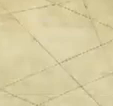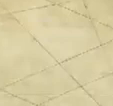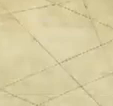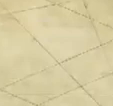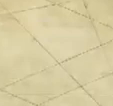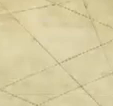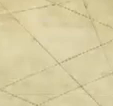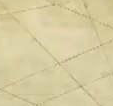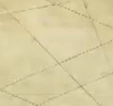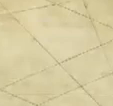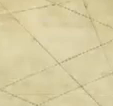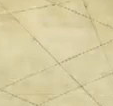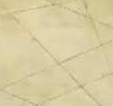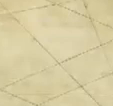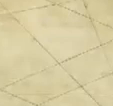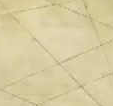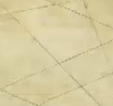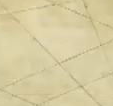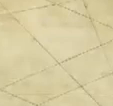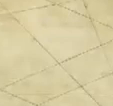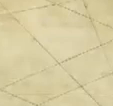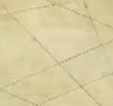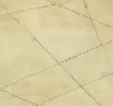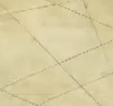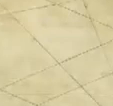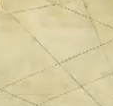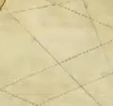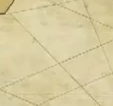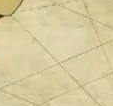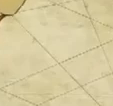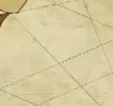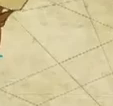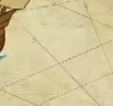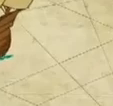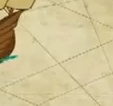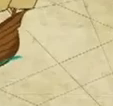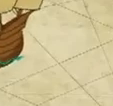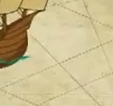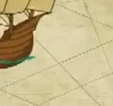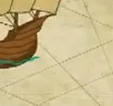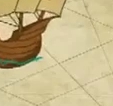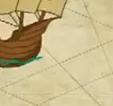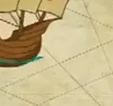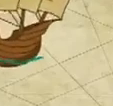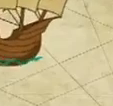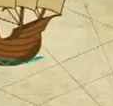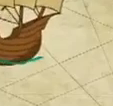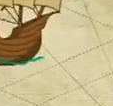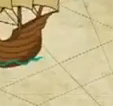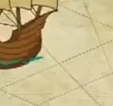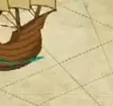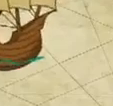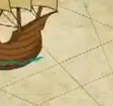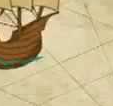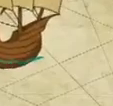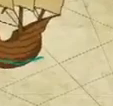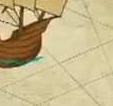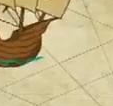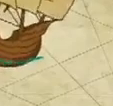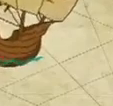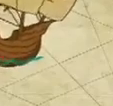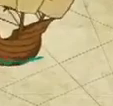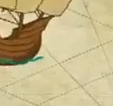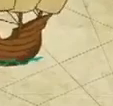a grande invenção portuguesa. Relativamente pequenas, leves e ágeis, as caravelas eram ideais